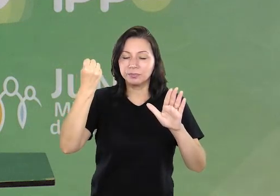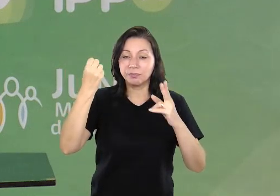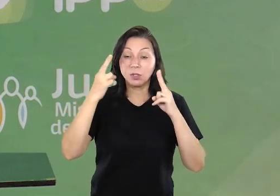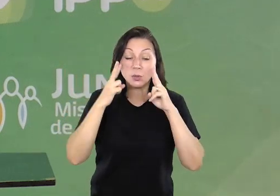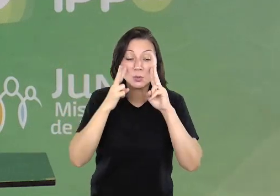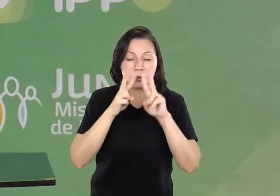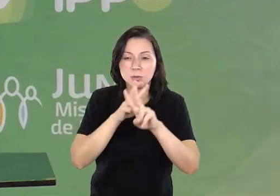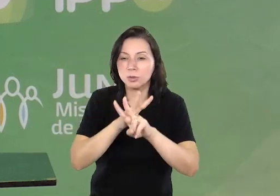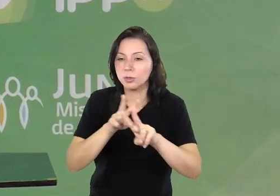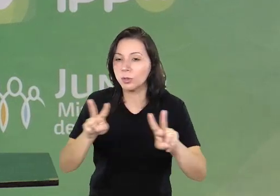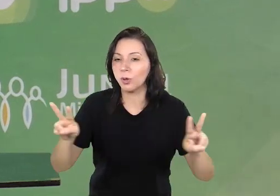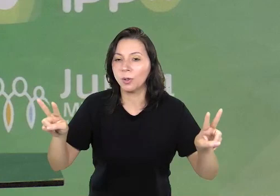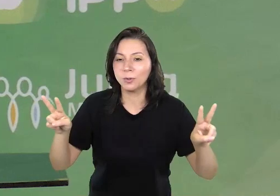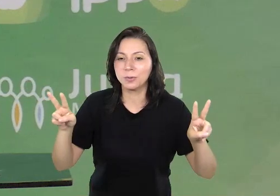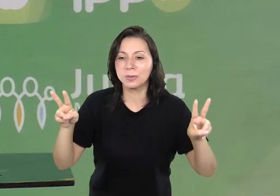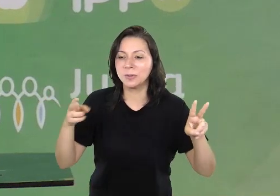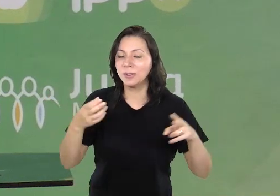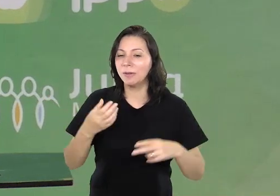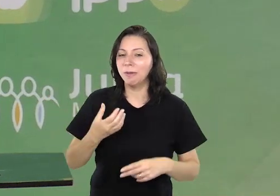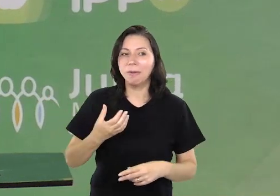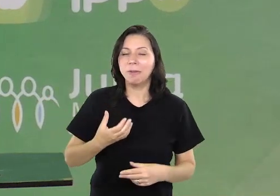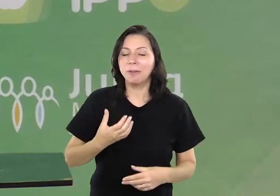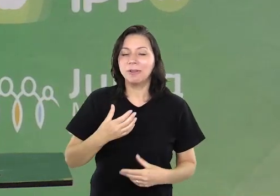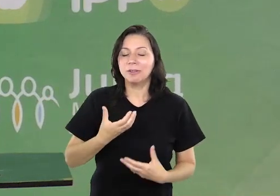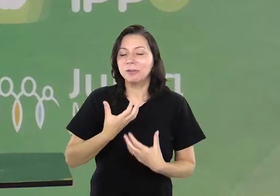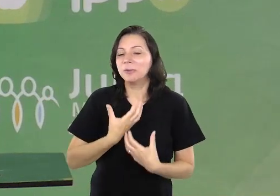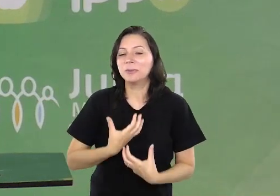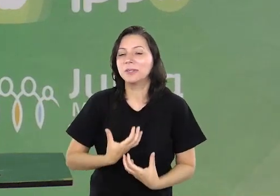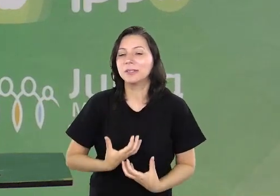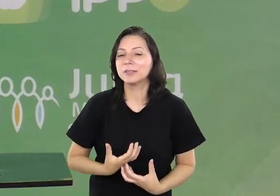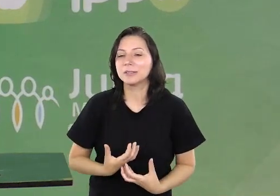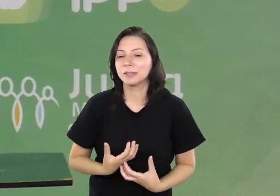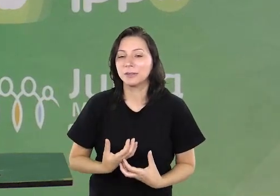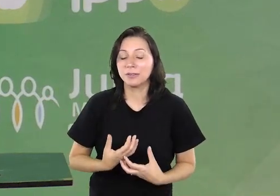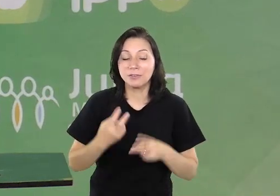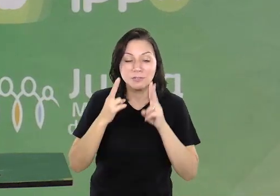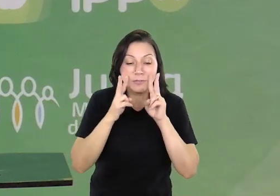ver você tá vendo